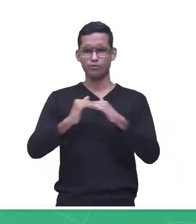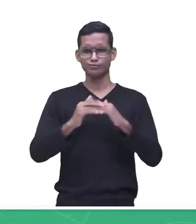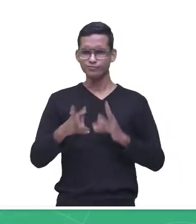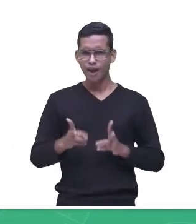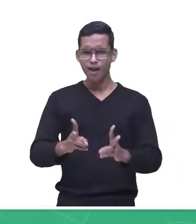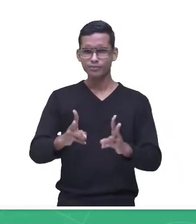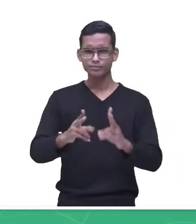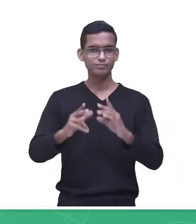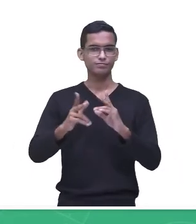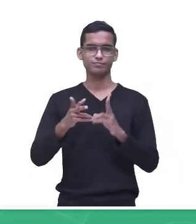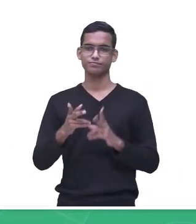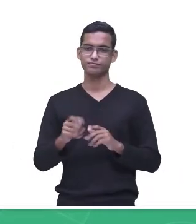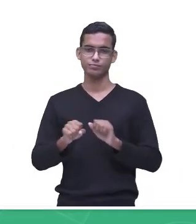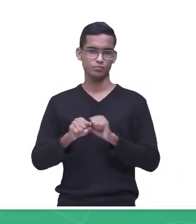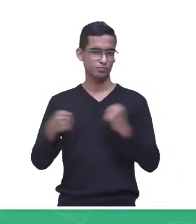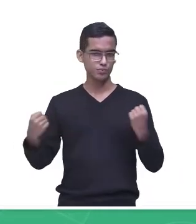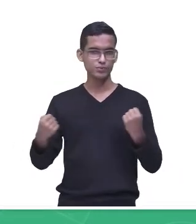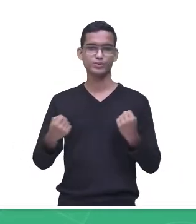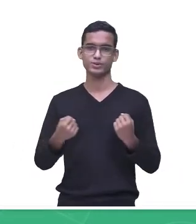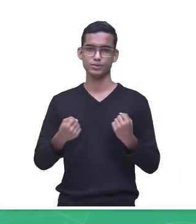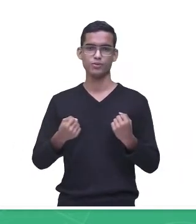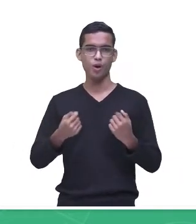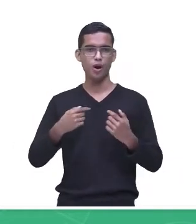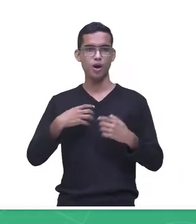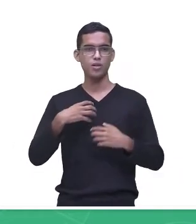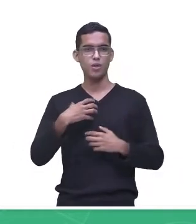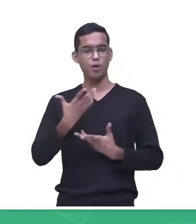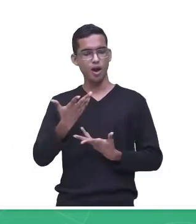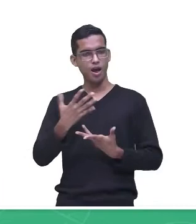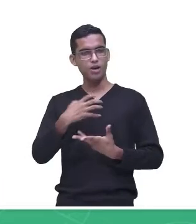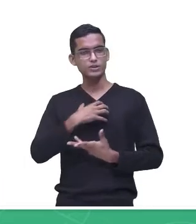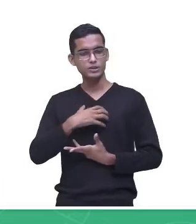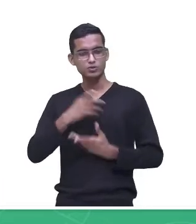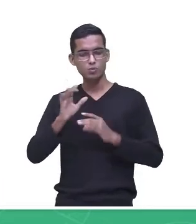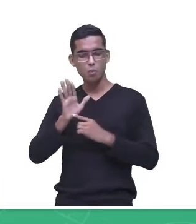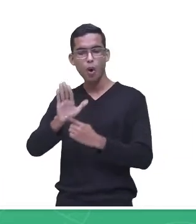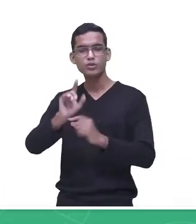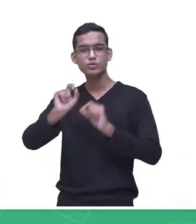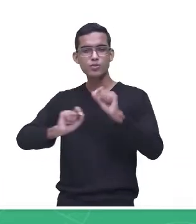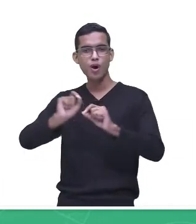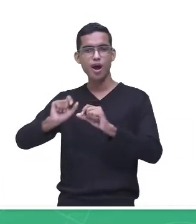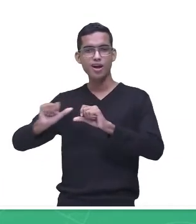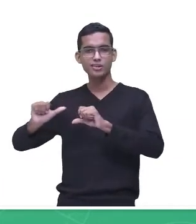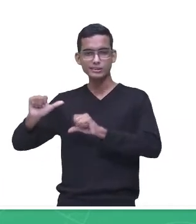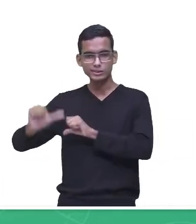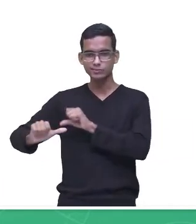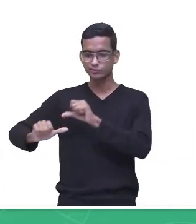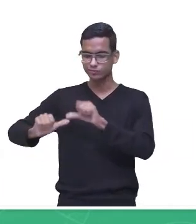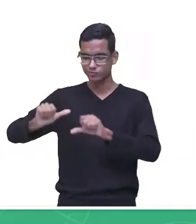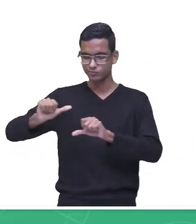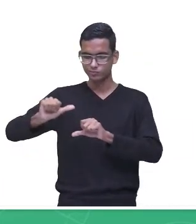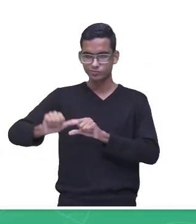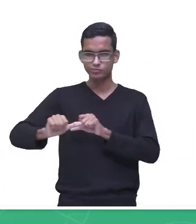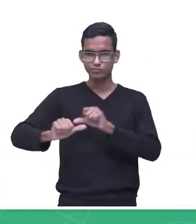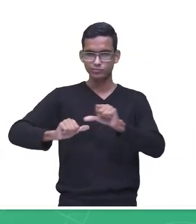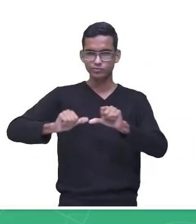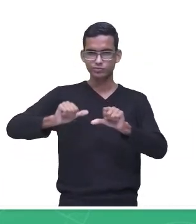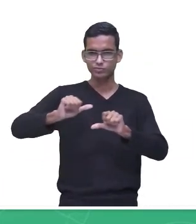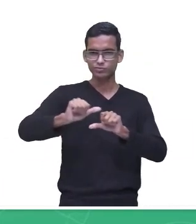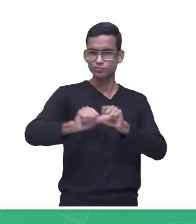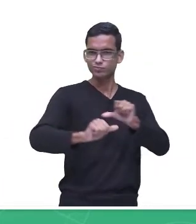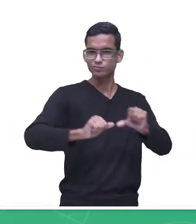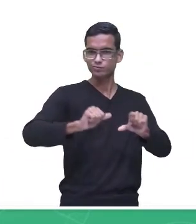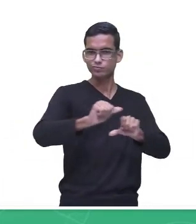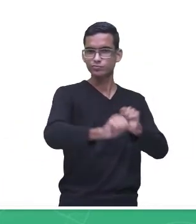daí? Essa realidade vai estar em constante mudança. Olha Platão aqui, lembrando a